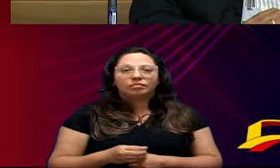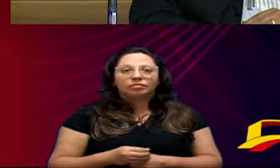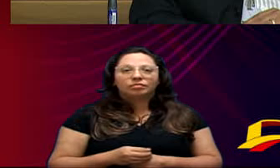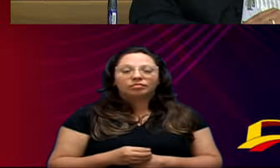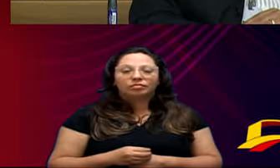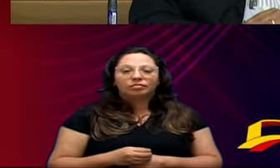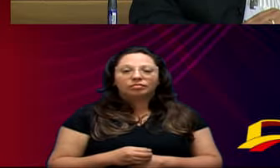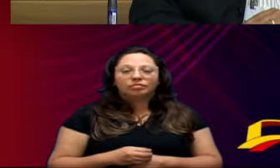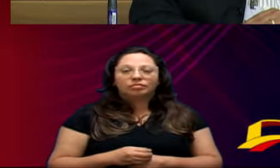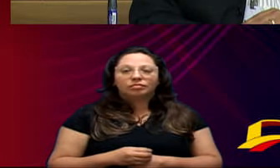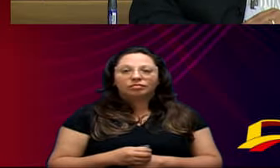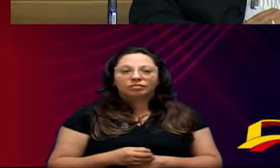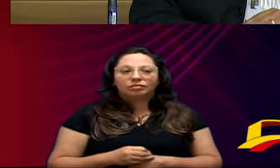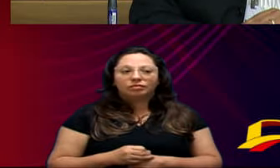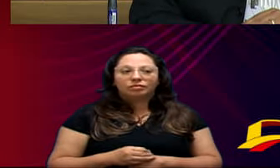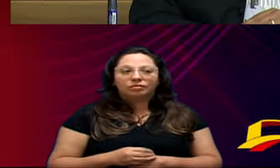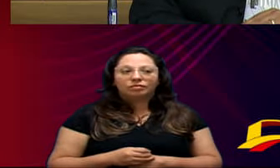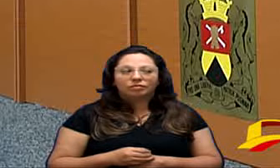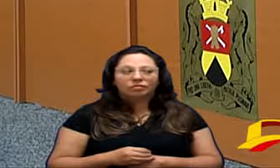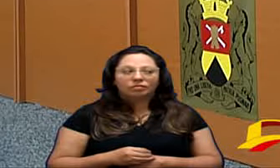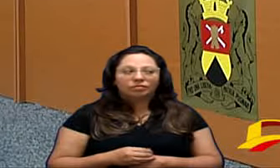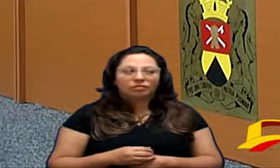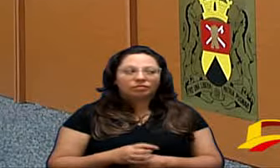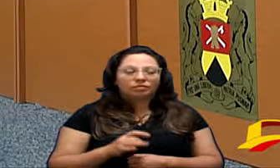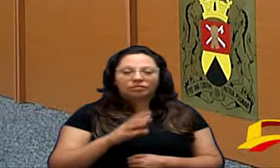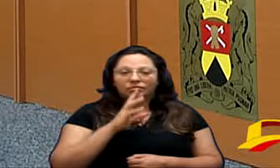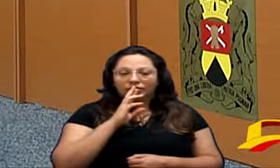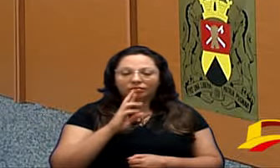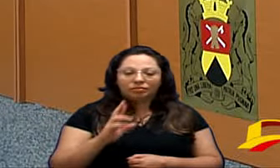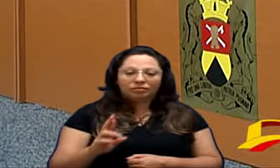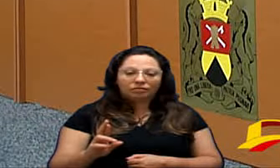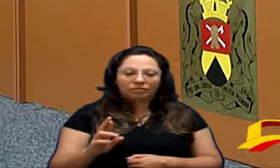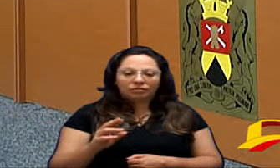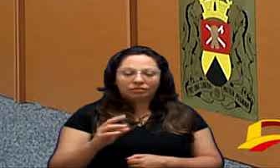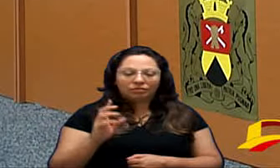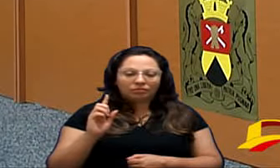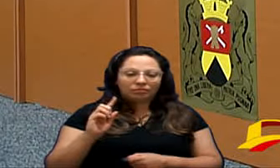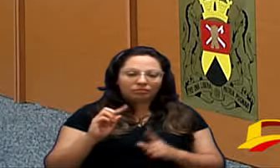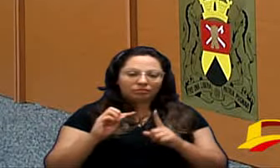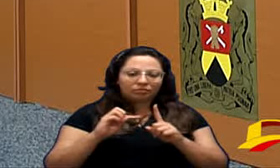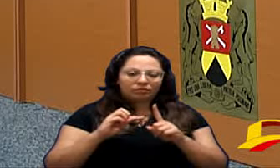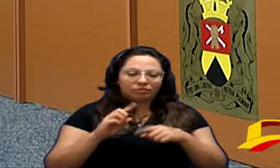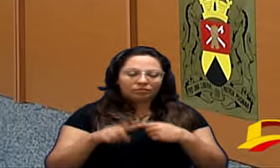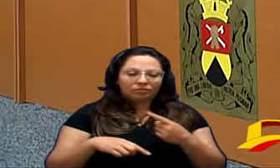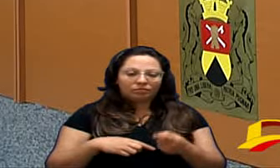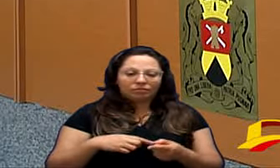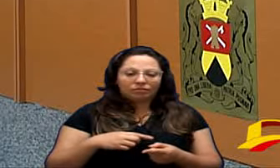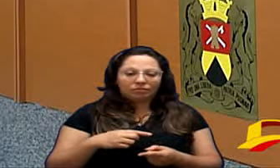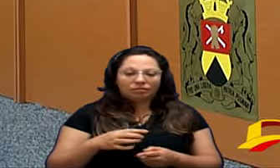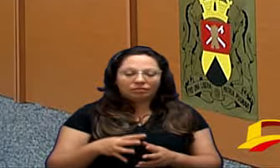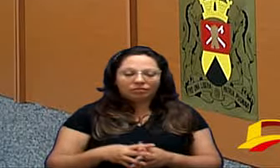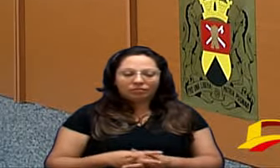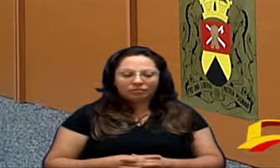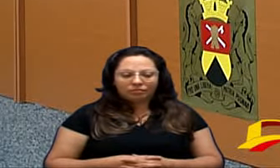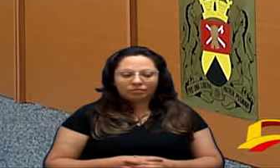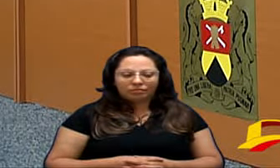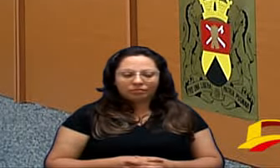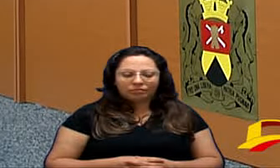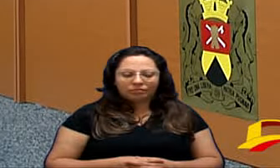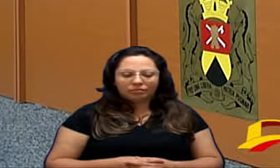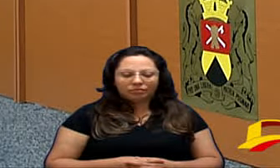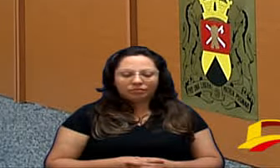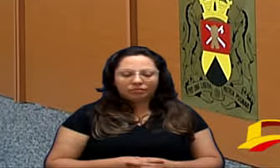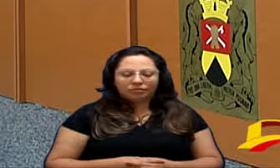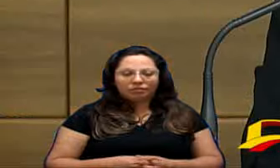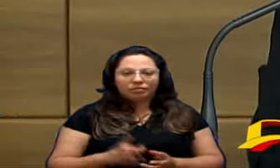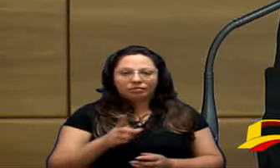secretário vamos poder responder para poder ainda vir o Dr Douglas aí para poder entrar ainda na primeiro primeira fase aqui PR sabíamos ter um